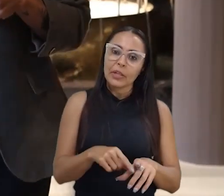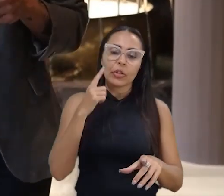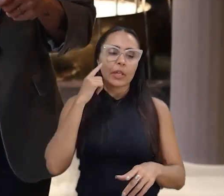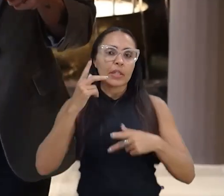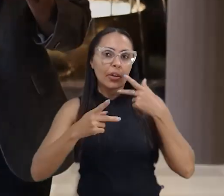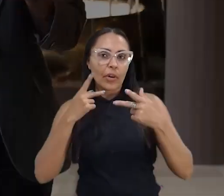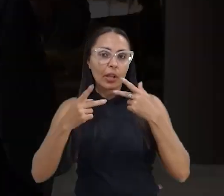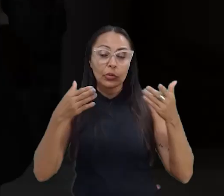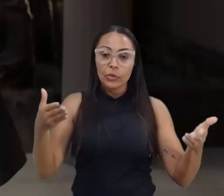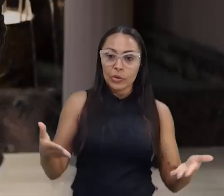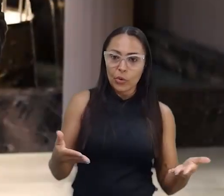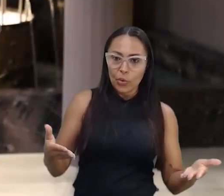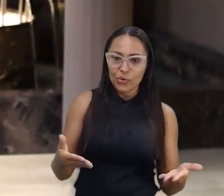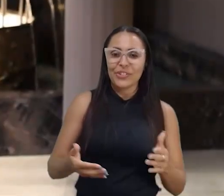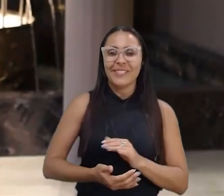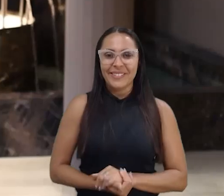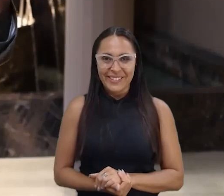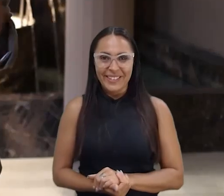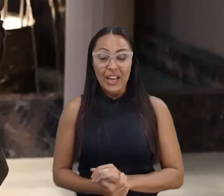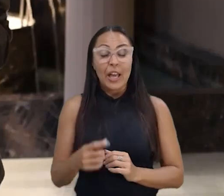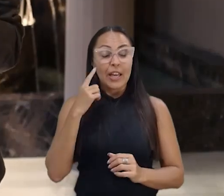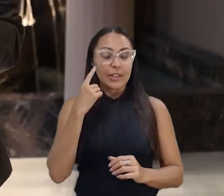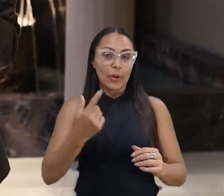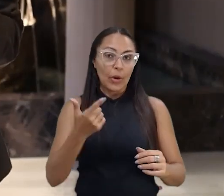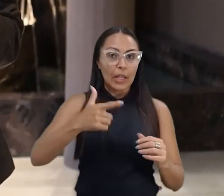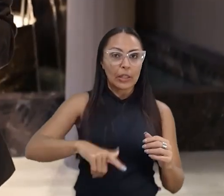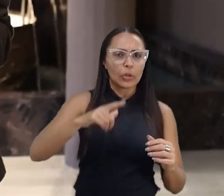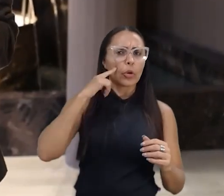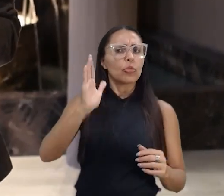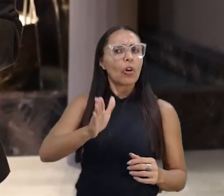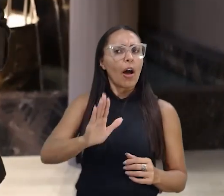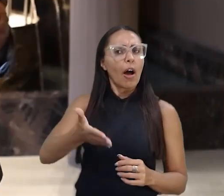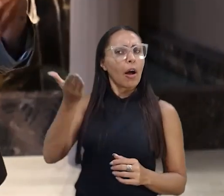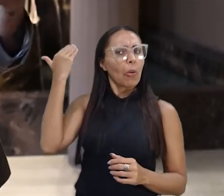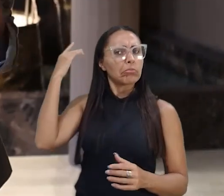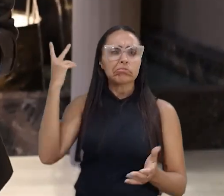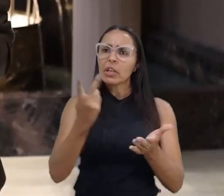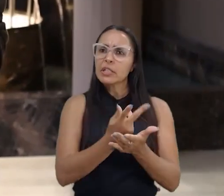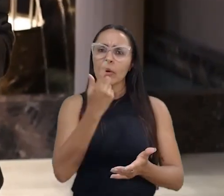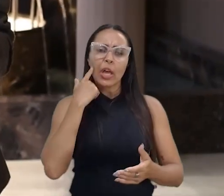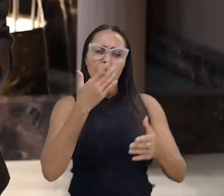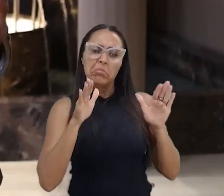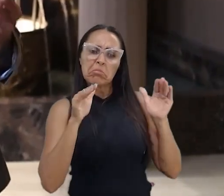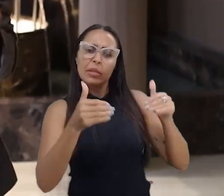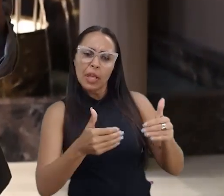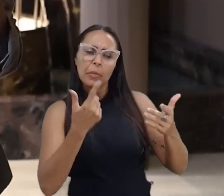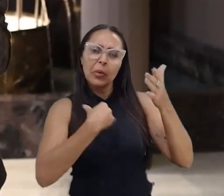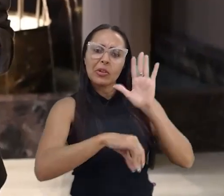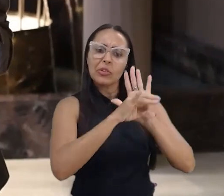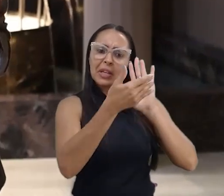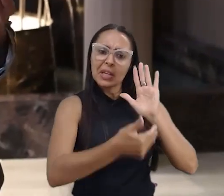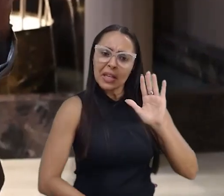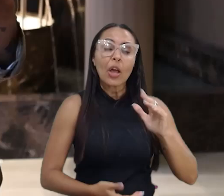está falando de tendência atual. Tendência é uma releitura do que passou, que já aconteceu, e a gente tem uma identificação por aquele estilo, ou